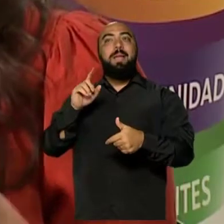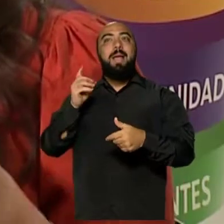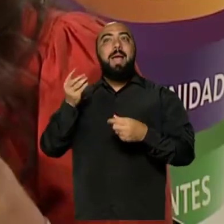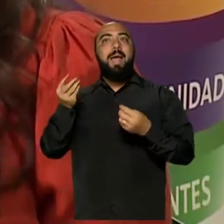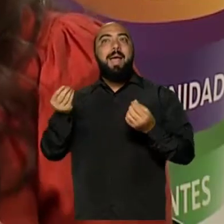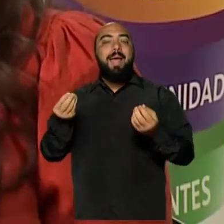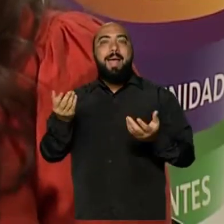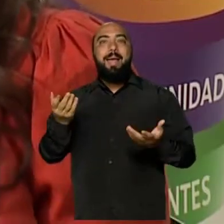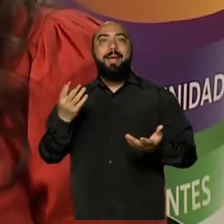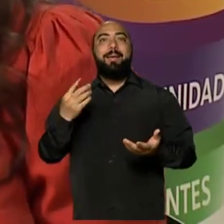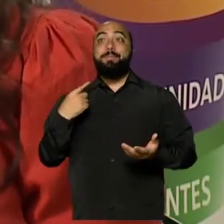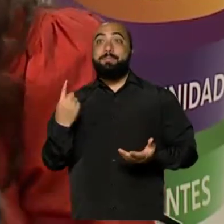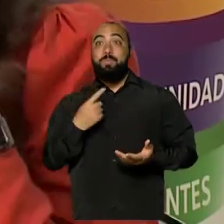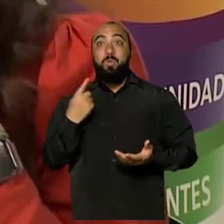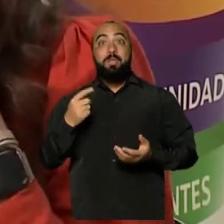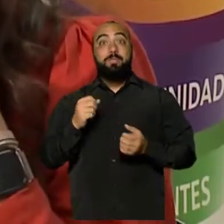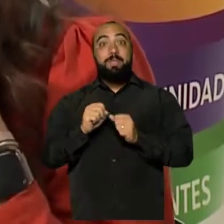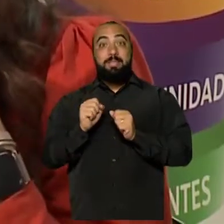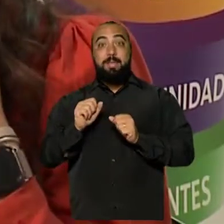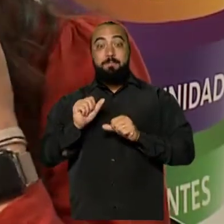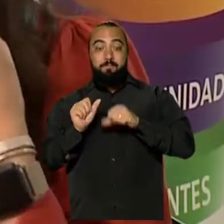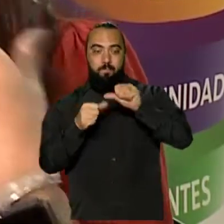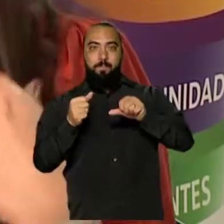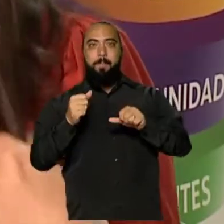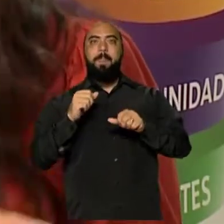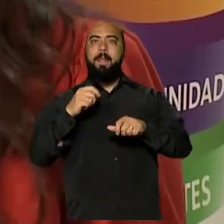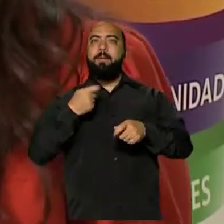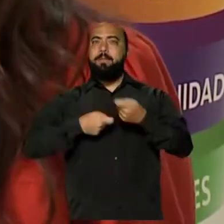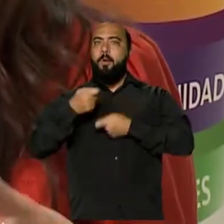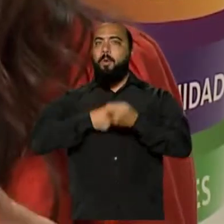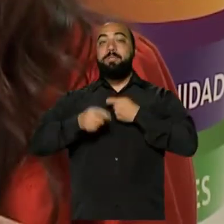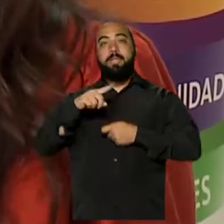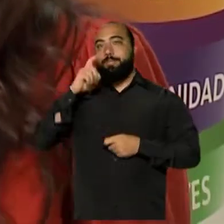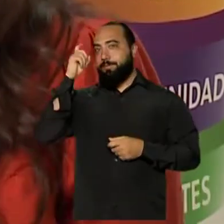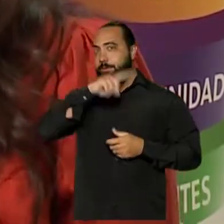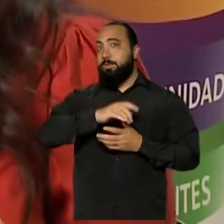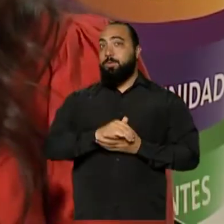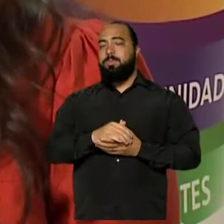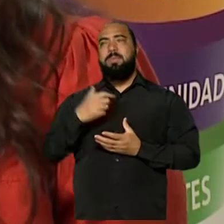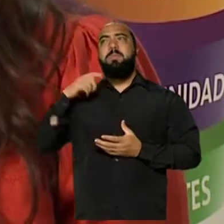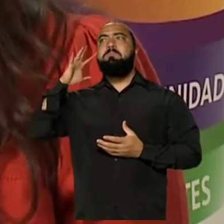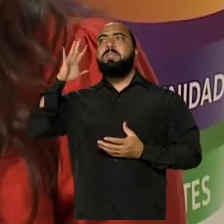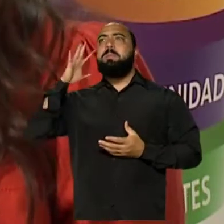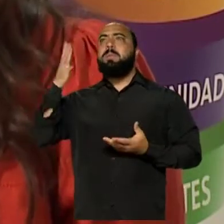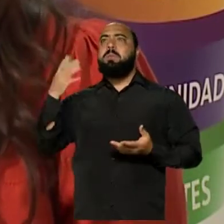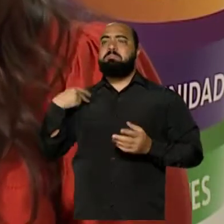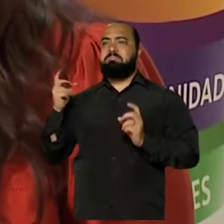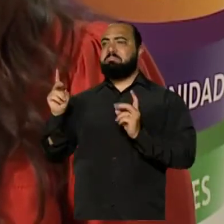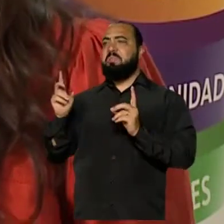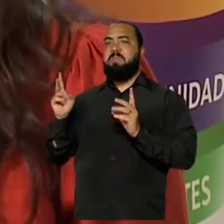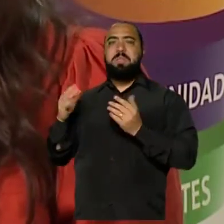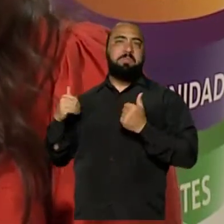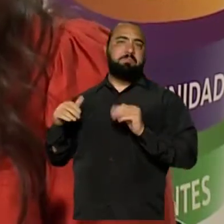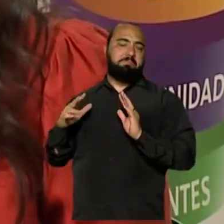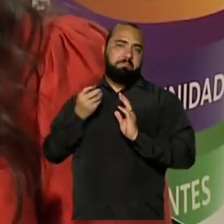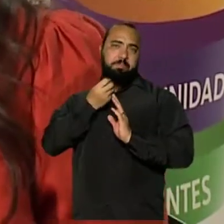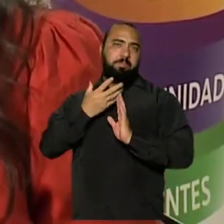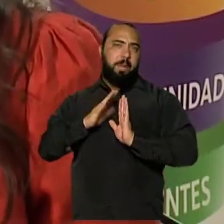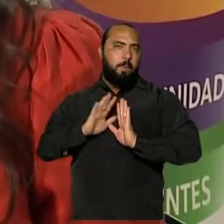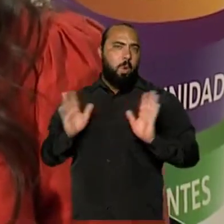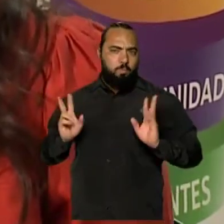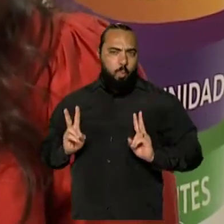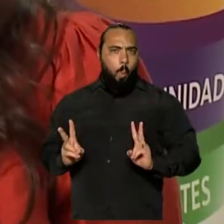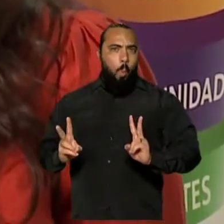Então, a gente fazer virar negócio é muito difícil. E aí a gente tem aquele pensamento, ah, tá vendendo, tá legal, vamos